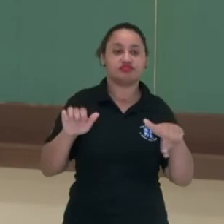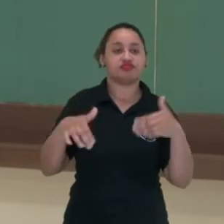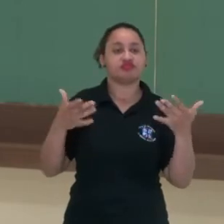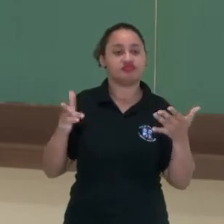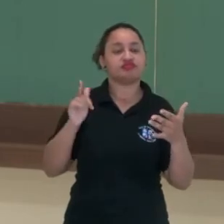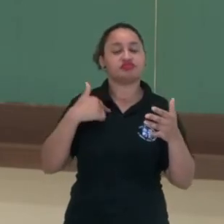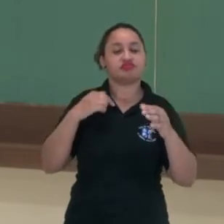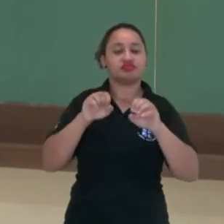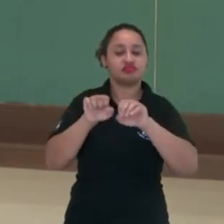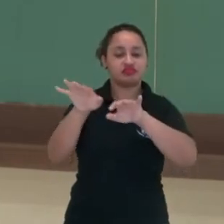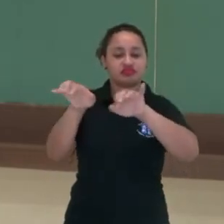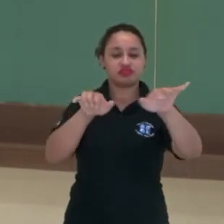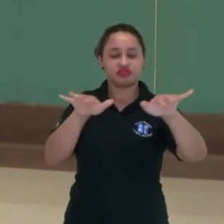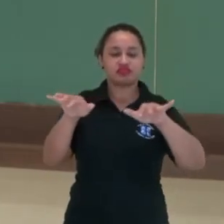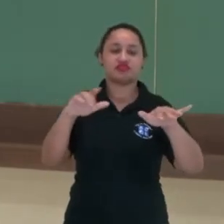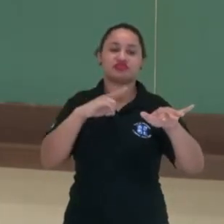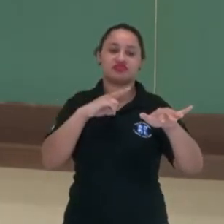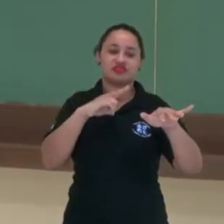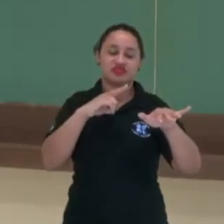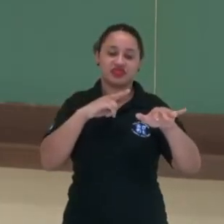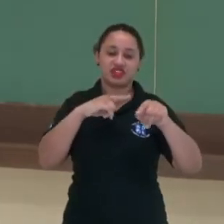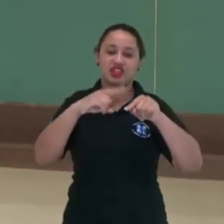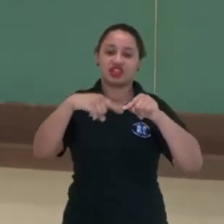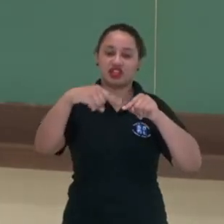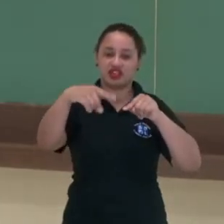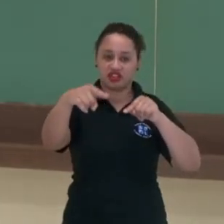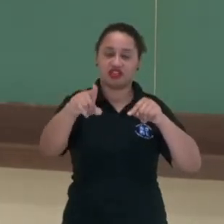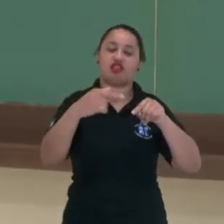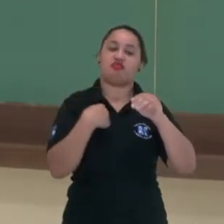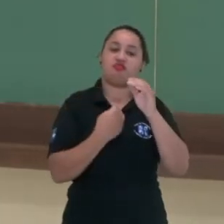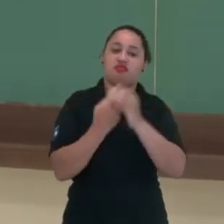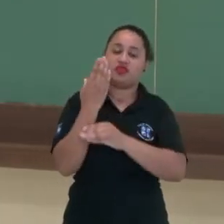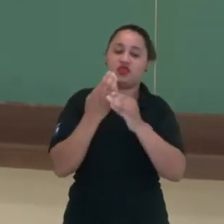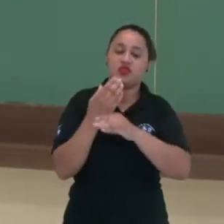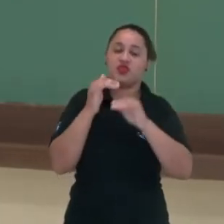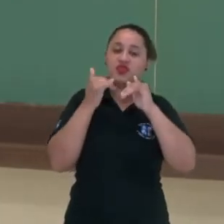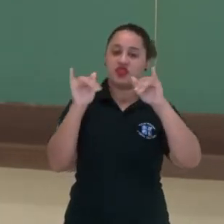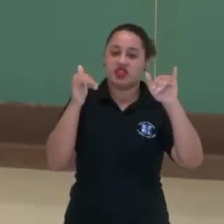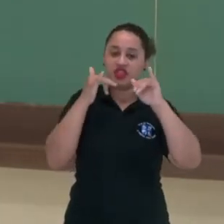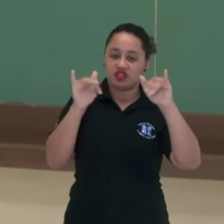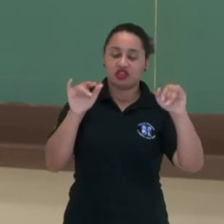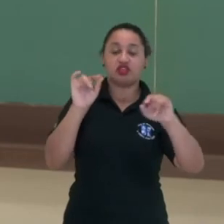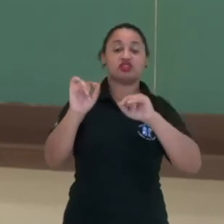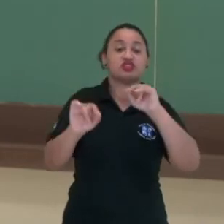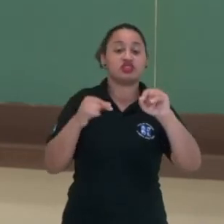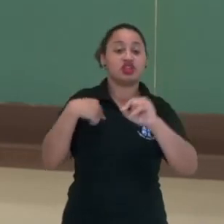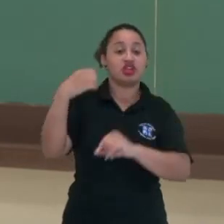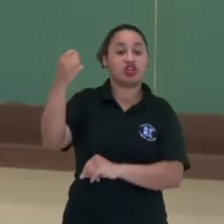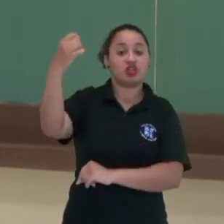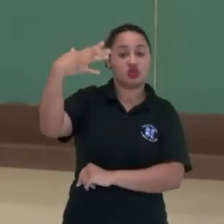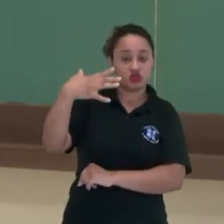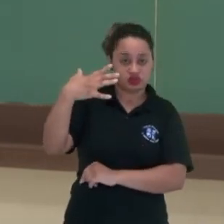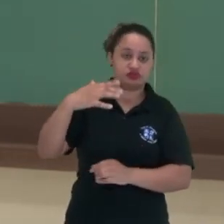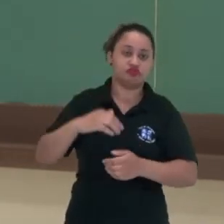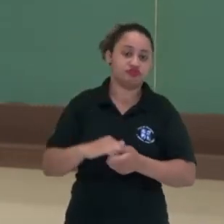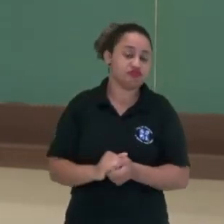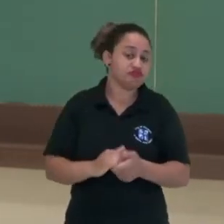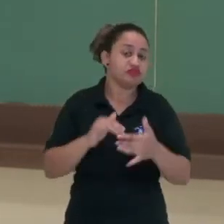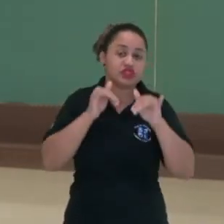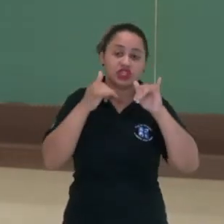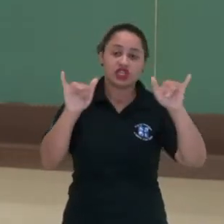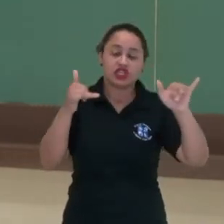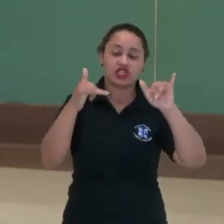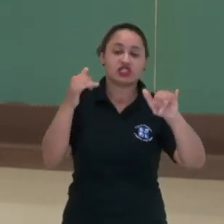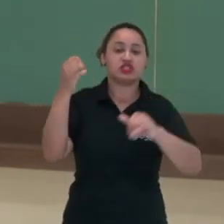essas radiações, esses comprimentos de ondas, eles produzem a energia que a gente chama de energia luminosa. A energia do